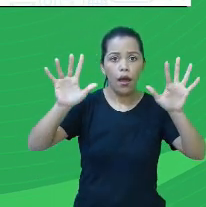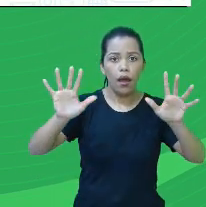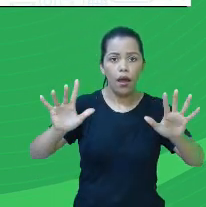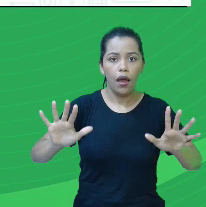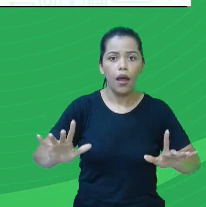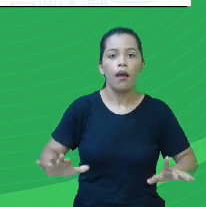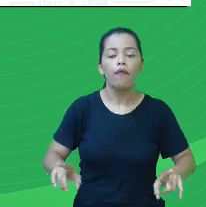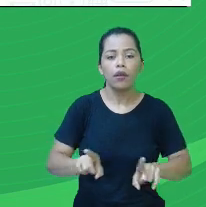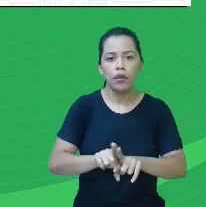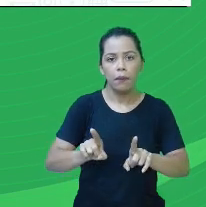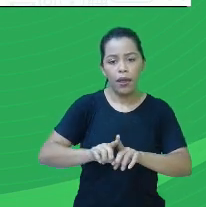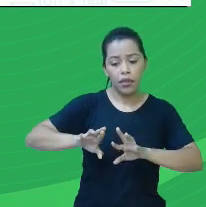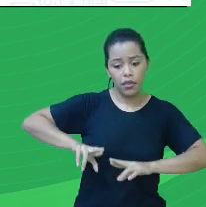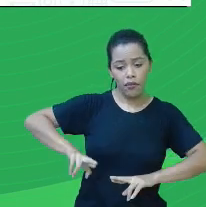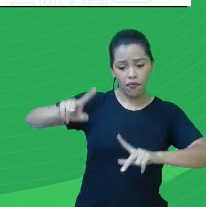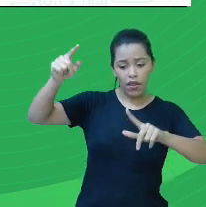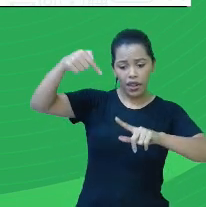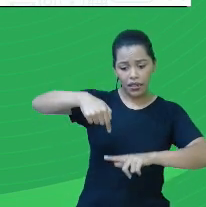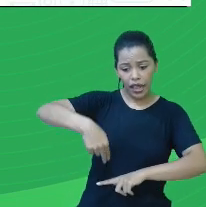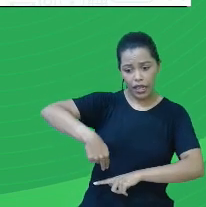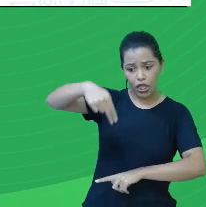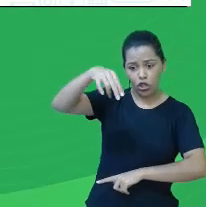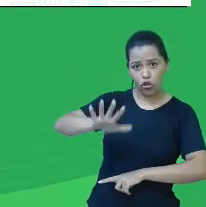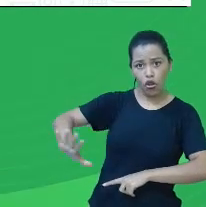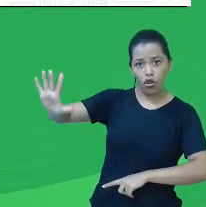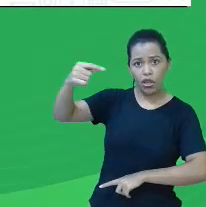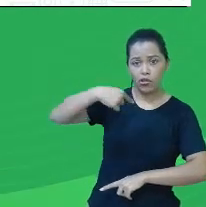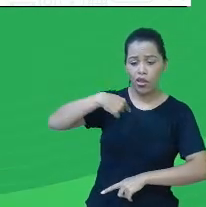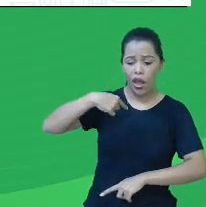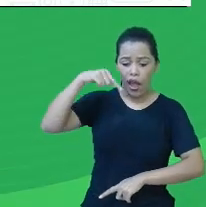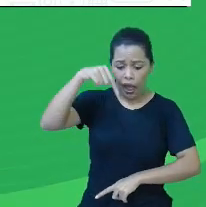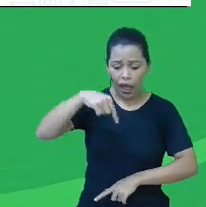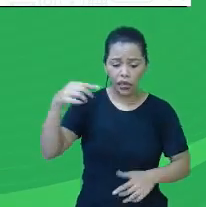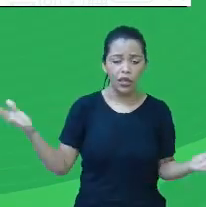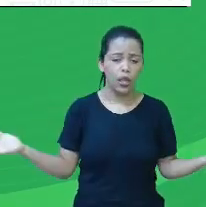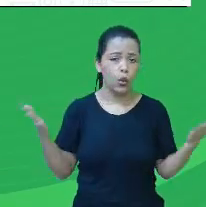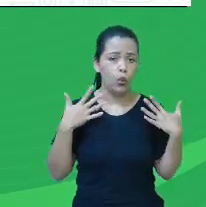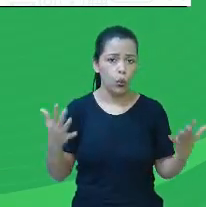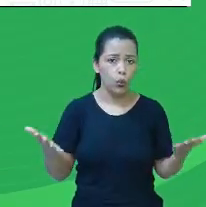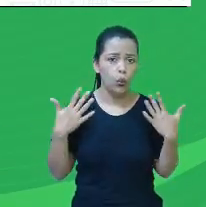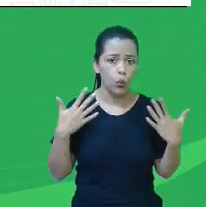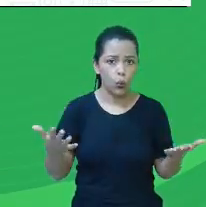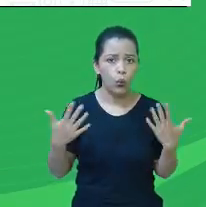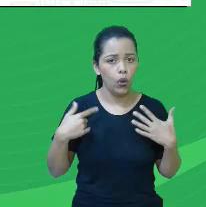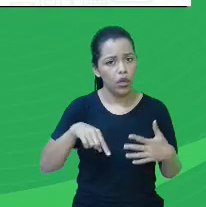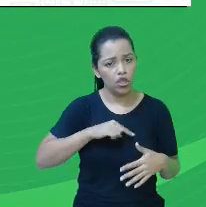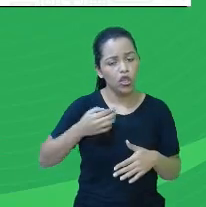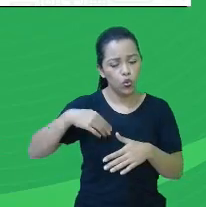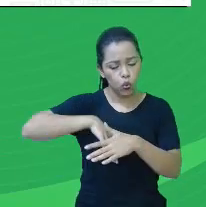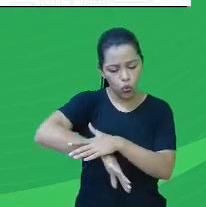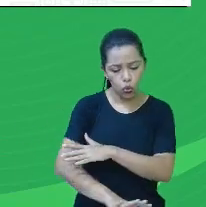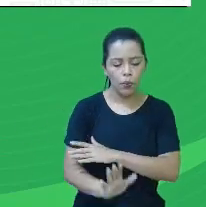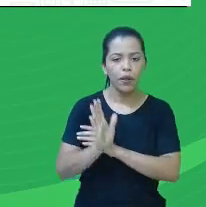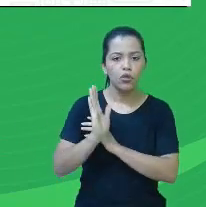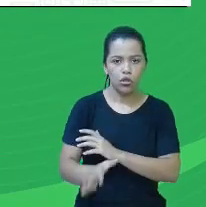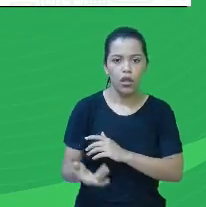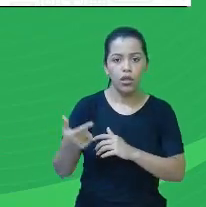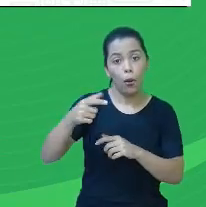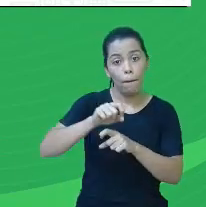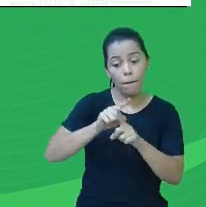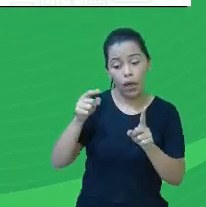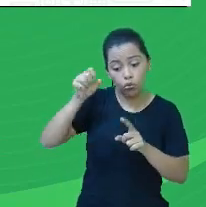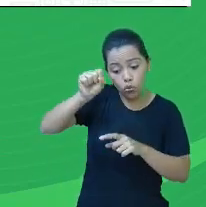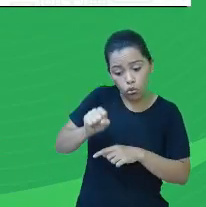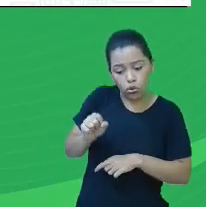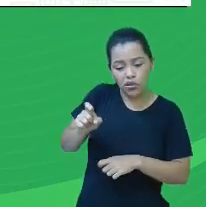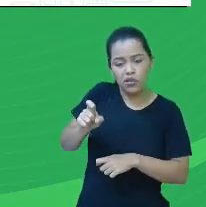Que mesmo no inverno é aquele calorzinho que a gente já está acostumado. Essa paisagem está na região sul, são